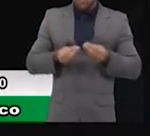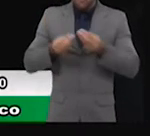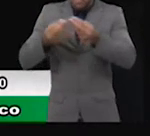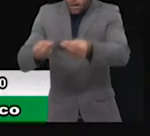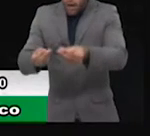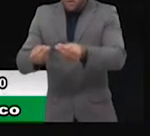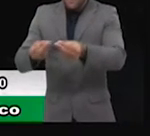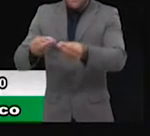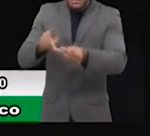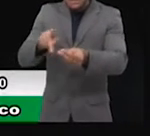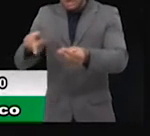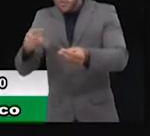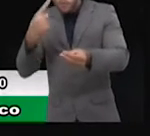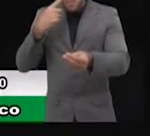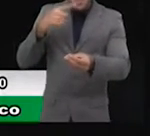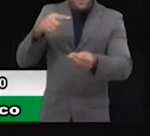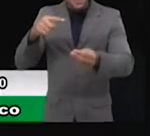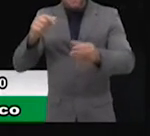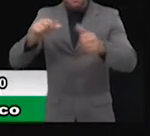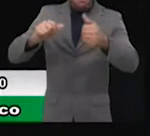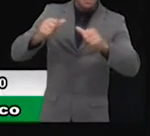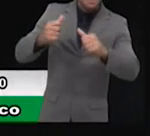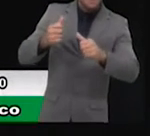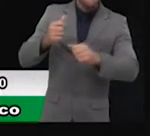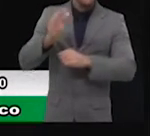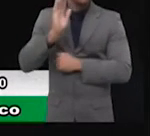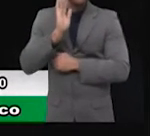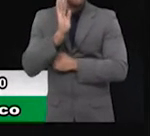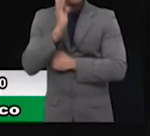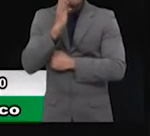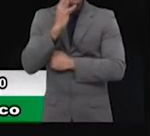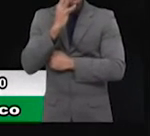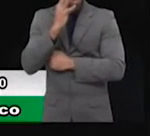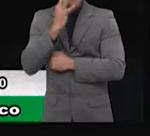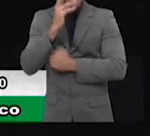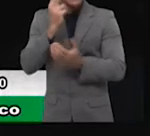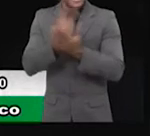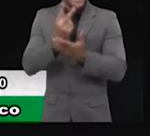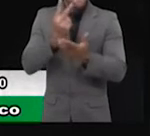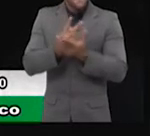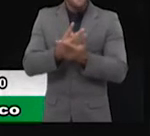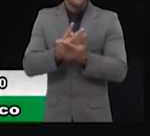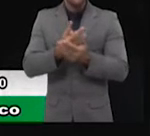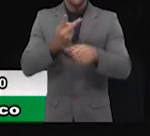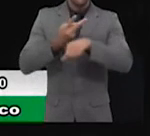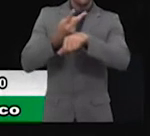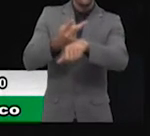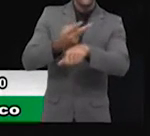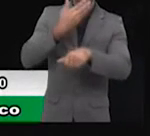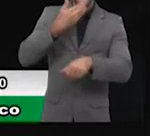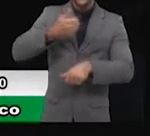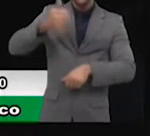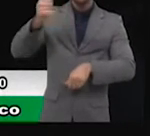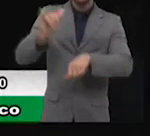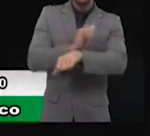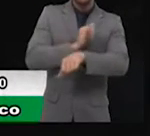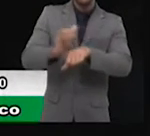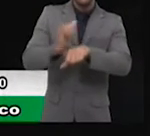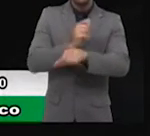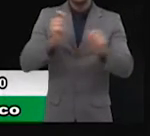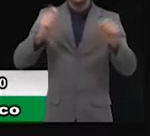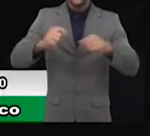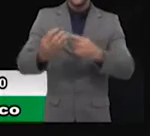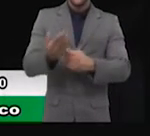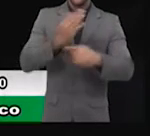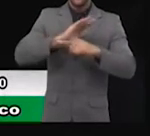com carinho, com atenção e sempre faz o melhor. Então, eu atentamente a todas as palavras hoje, desde